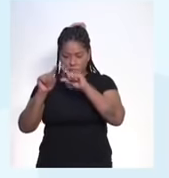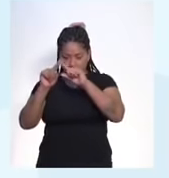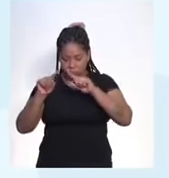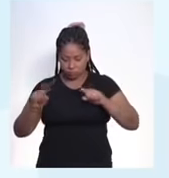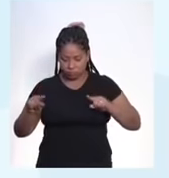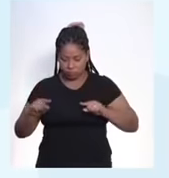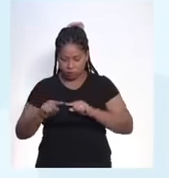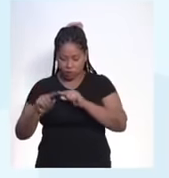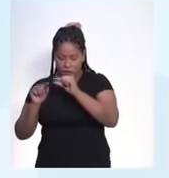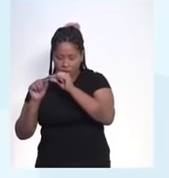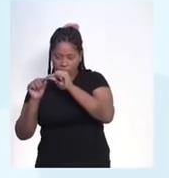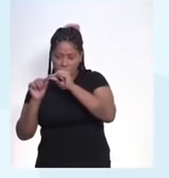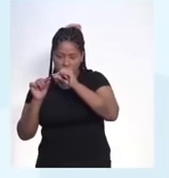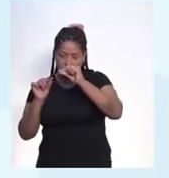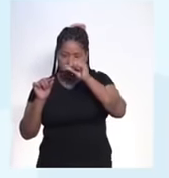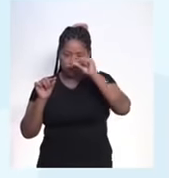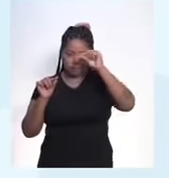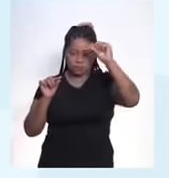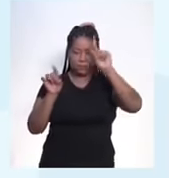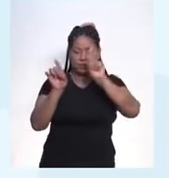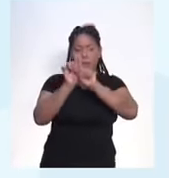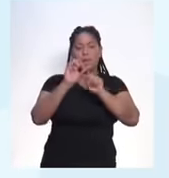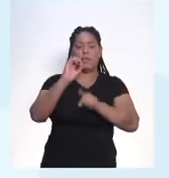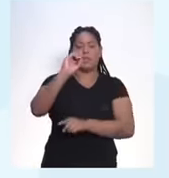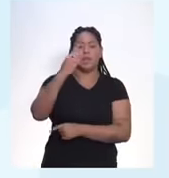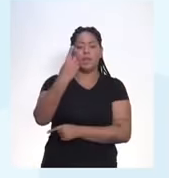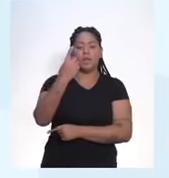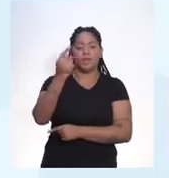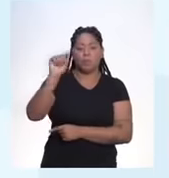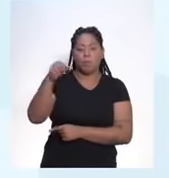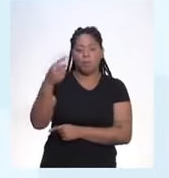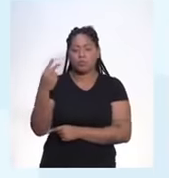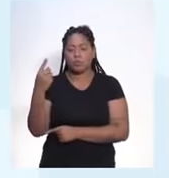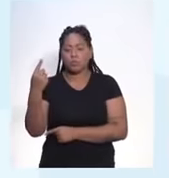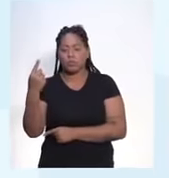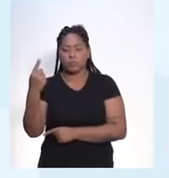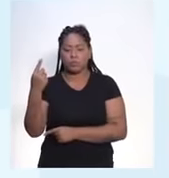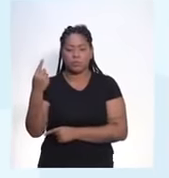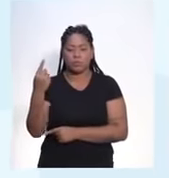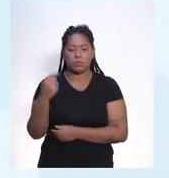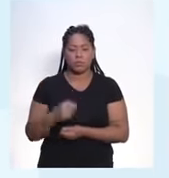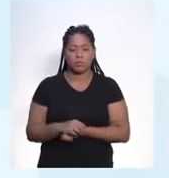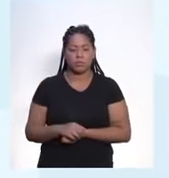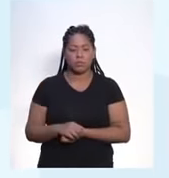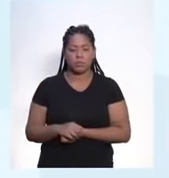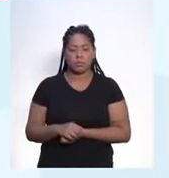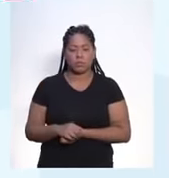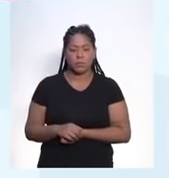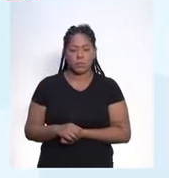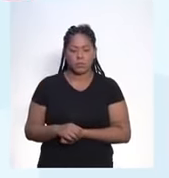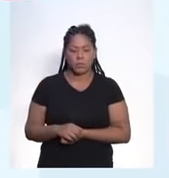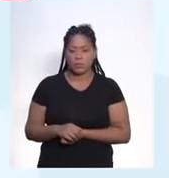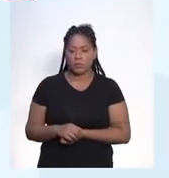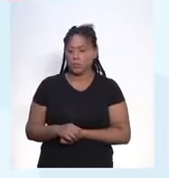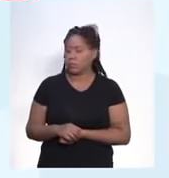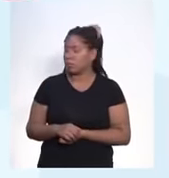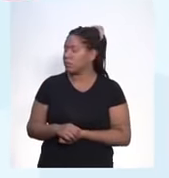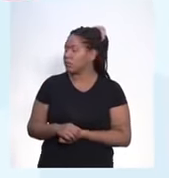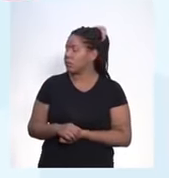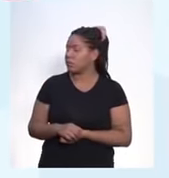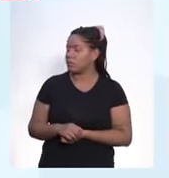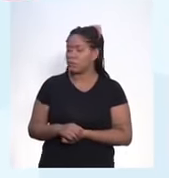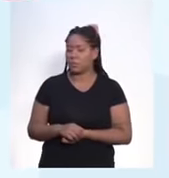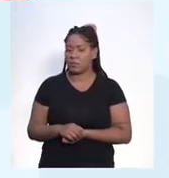vai acontecendo 10 e 11 aí ó vou até voltar um pouquinho para vocês verem de novo ó 01